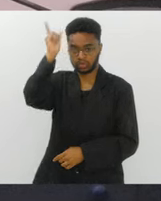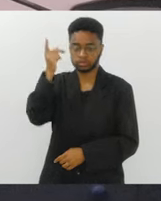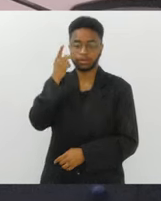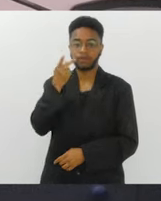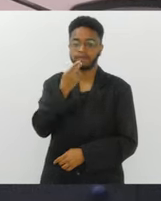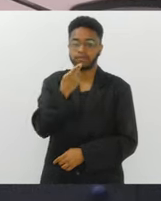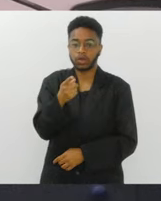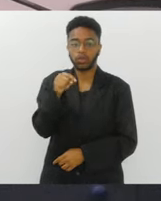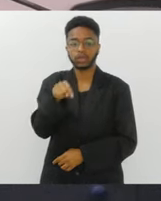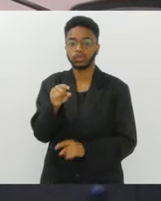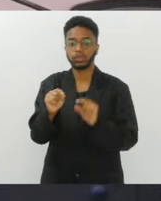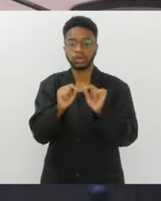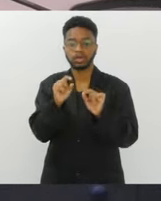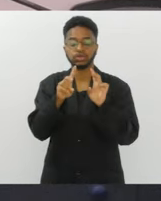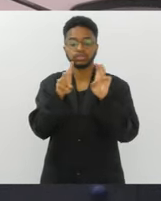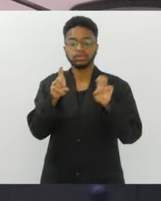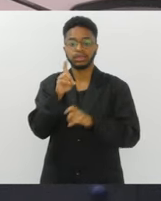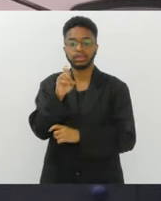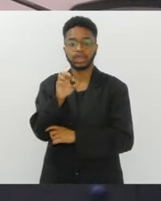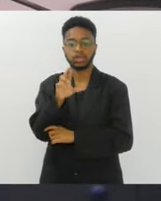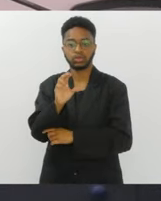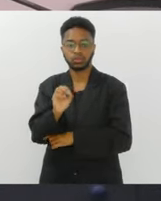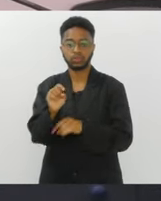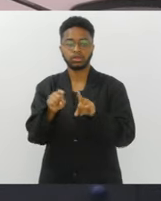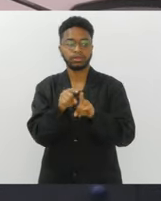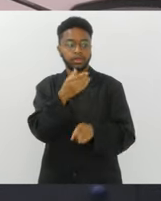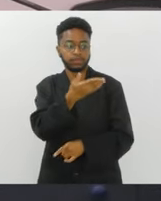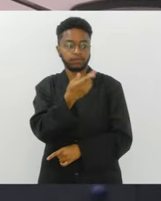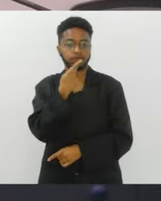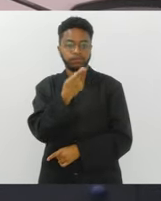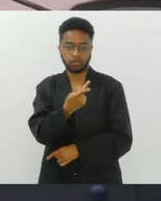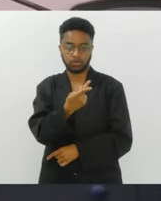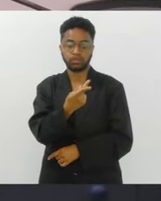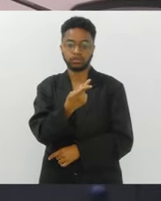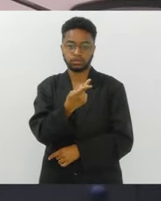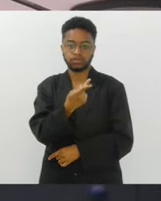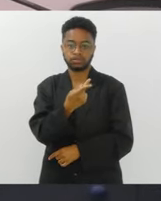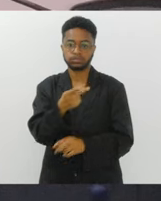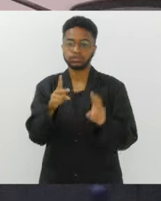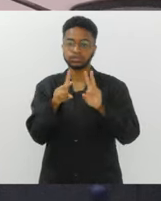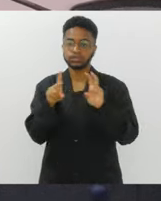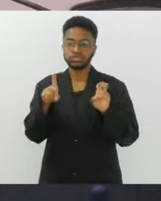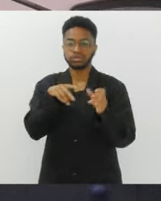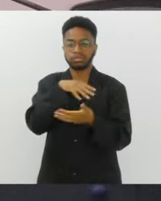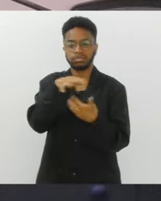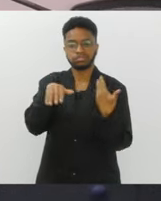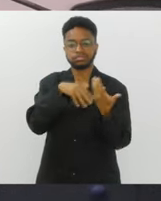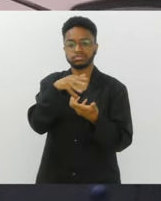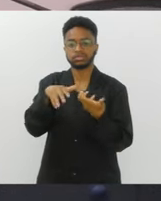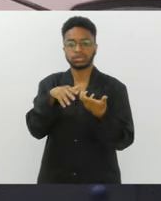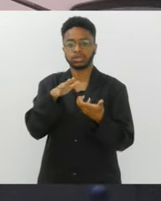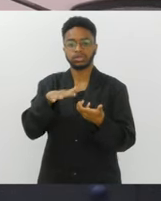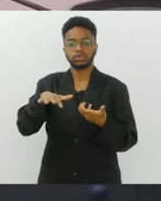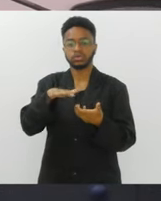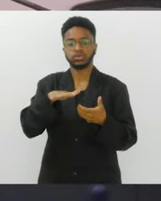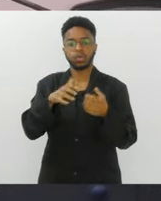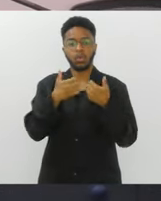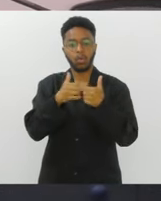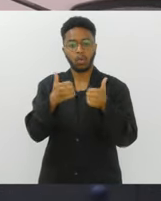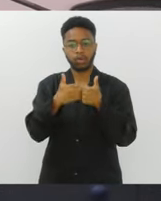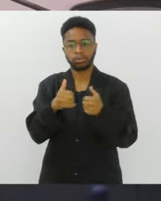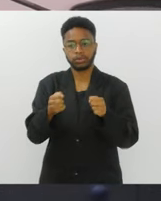mencionou aqui a questão do Detro, e agora o nosso conselheiro também falou da desordem dos ônibus ao redor